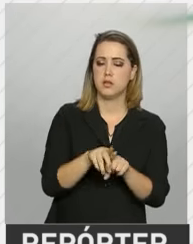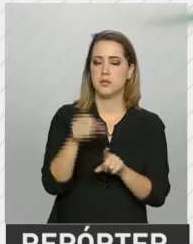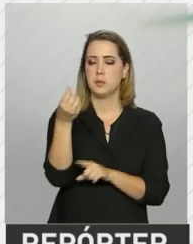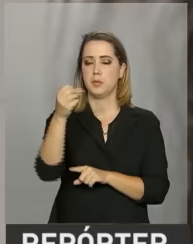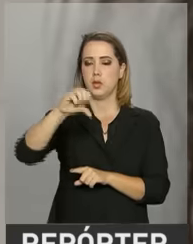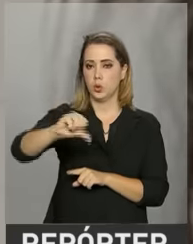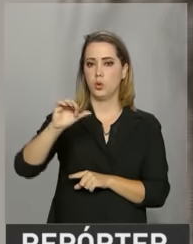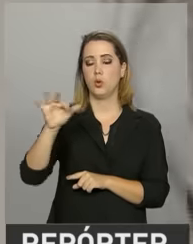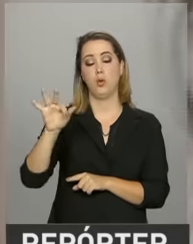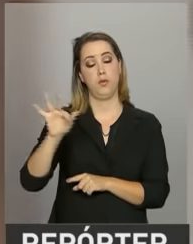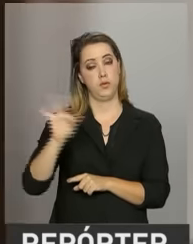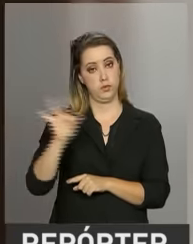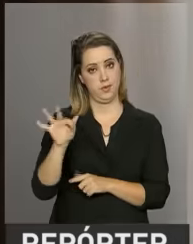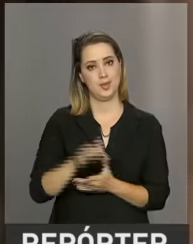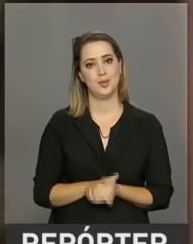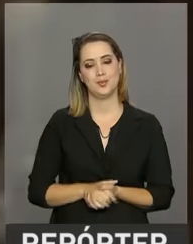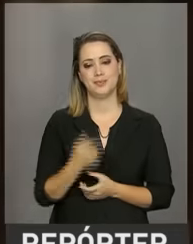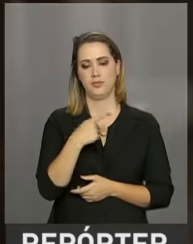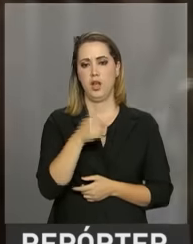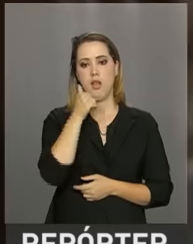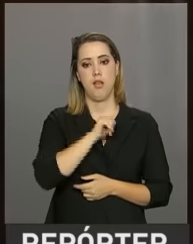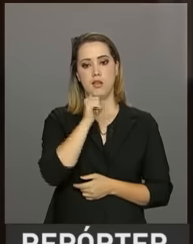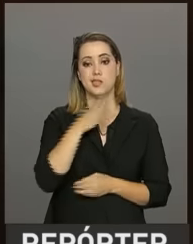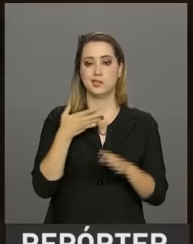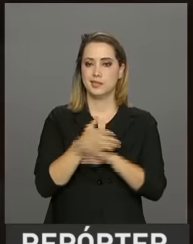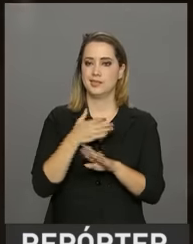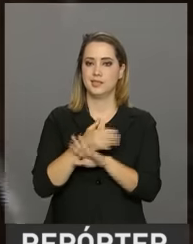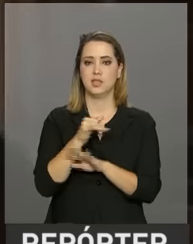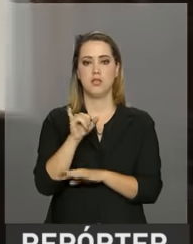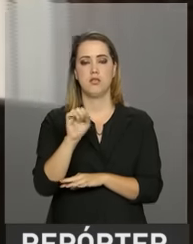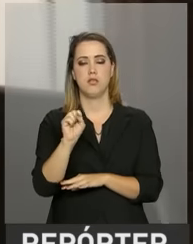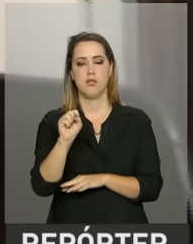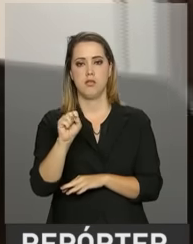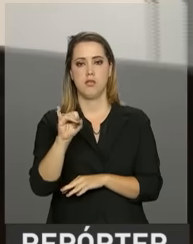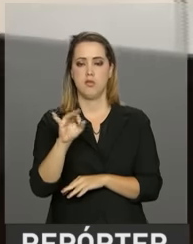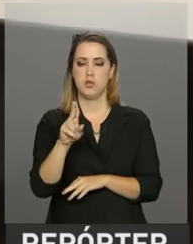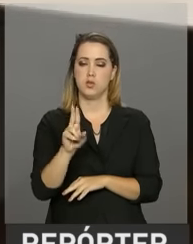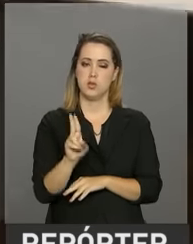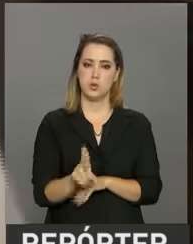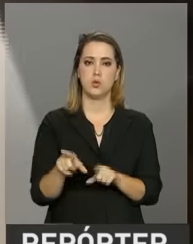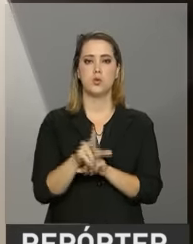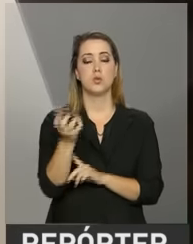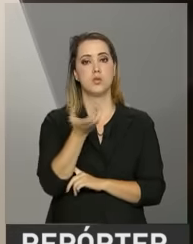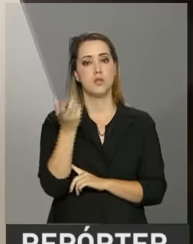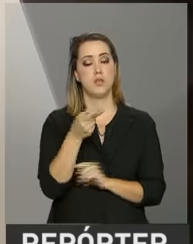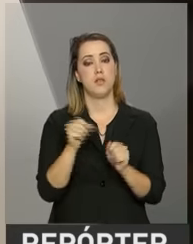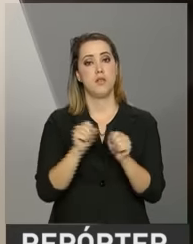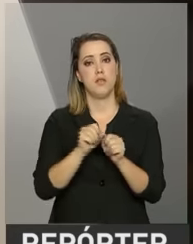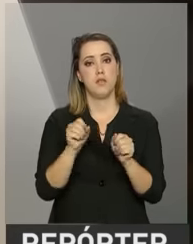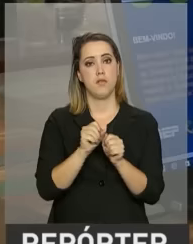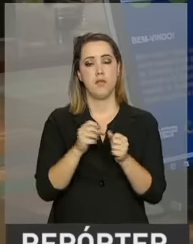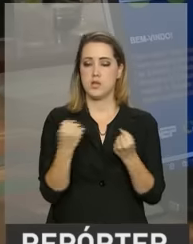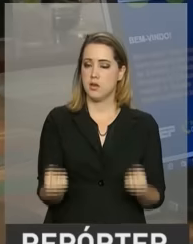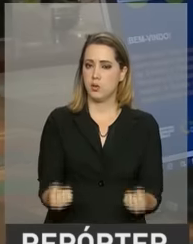de Fevereiro Maria Eduarda está ansiosa para se inscrever no sizu e quer concorrer a uma vaga para educação física na